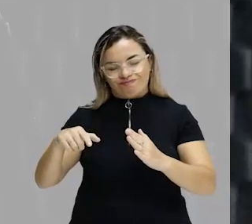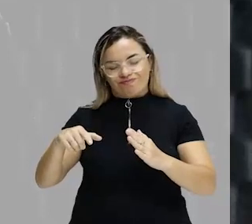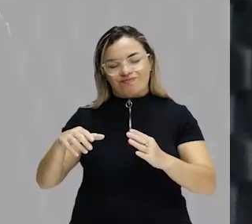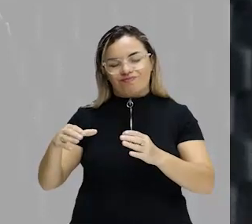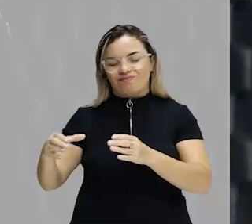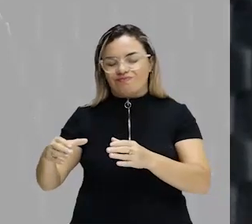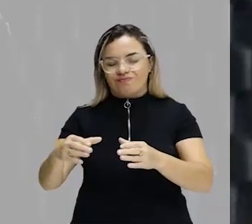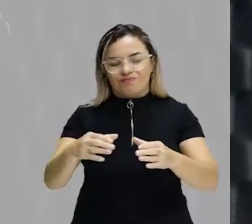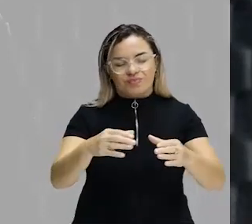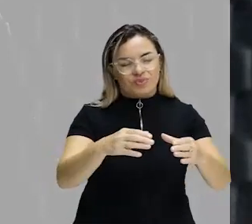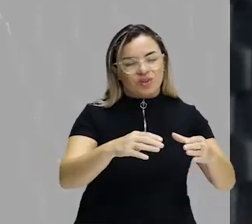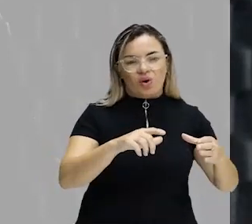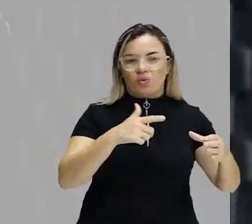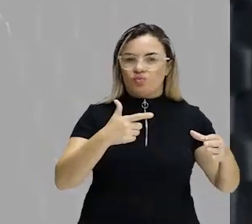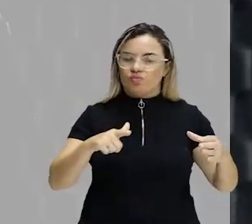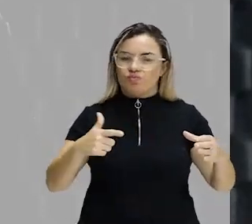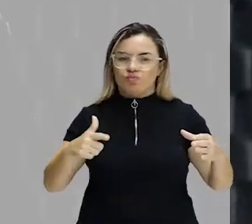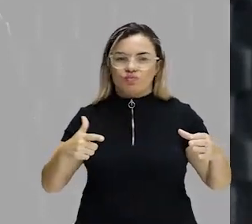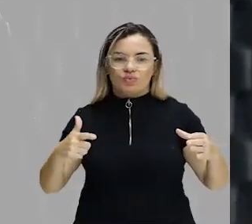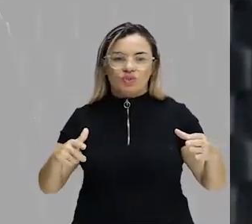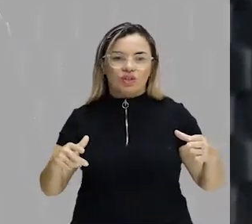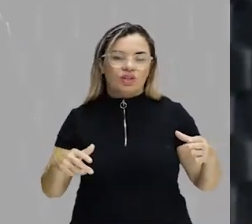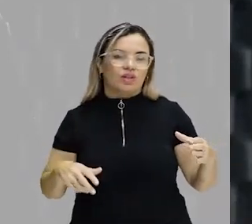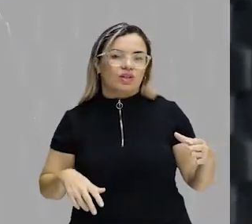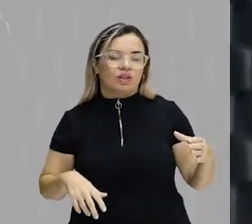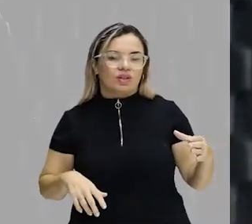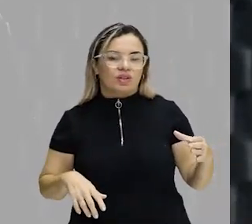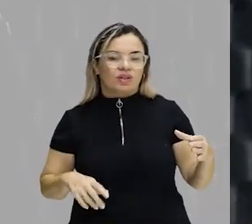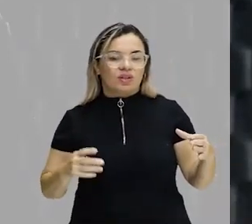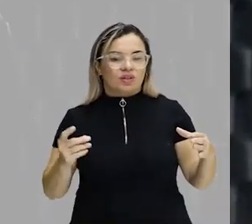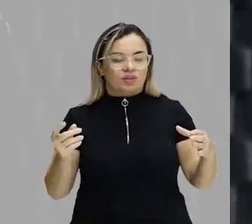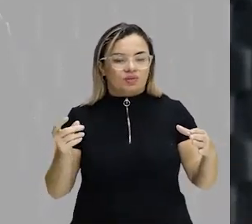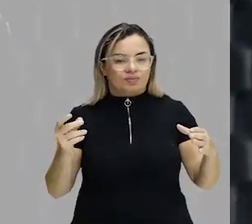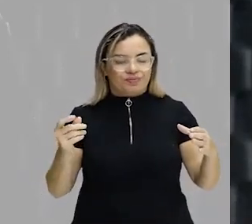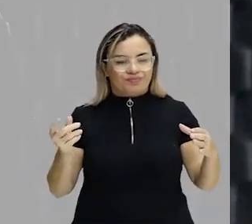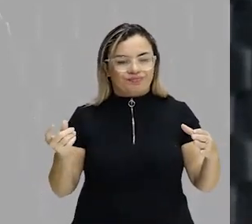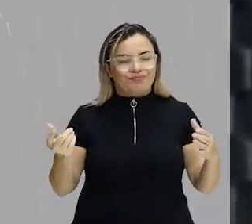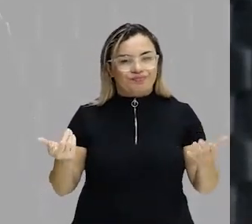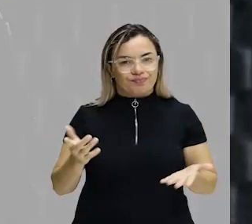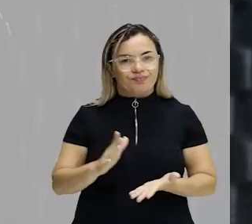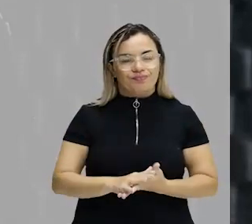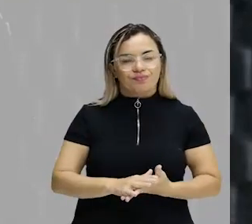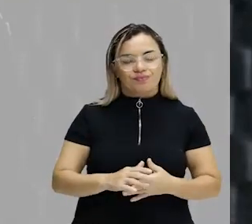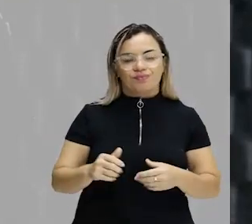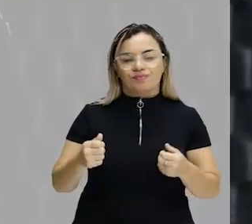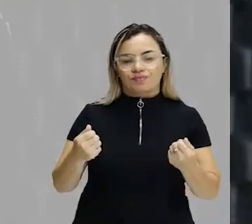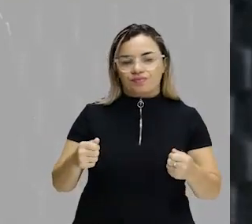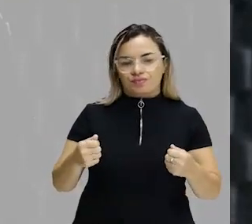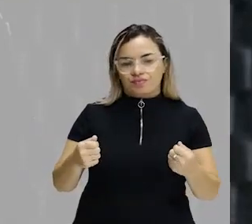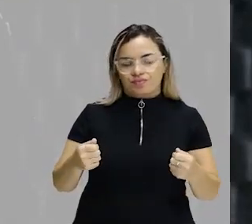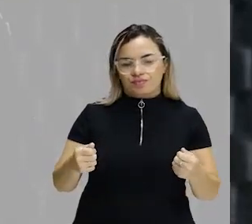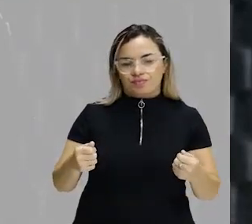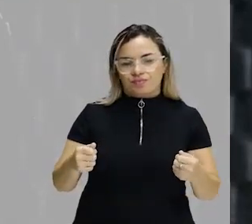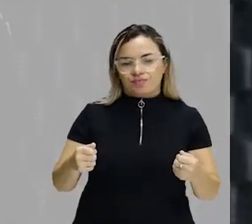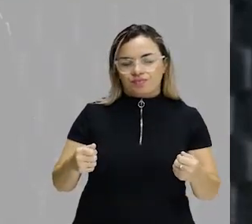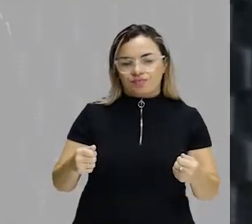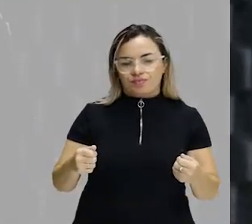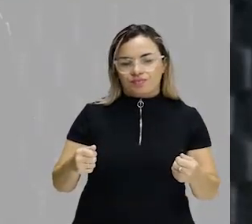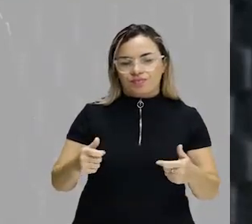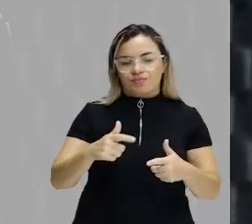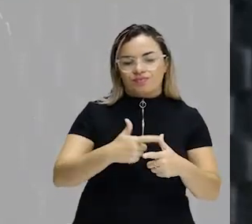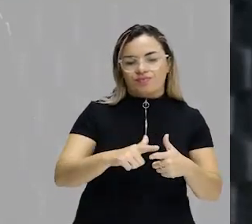tiveram condições de morar de uma forma mais digna, vão para as regiões como as favelas. Então é isso que o